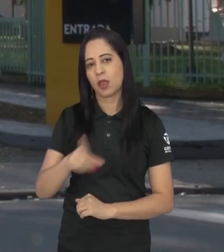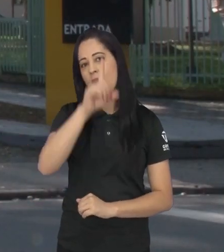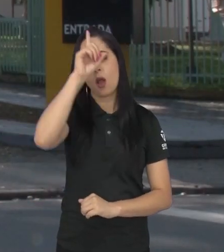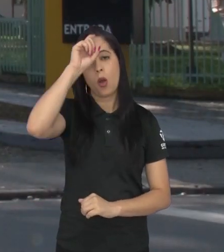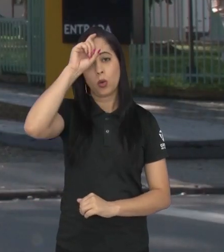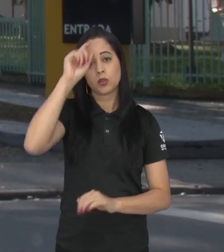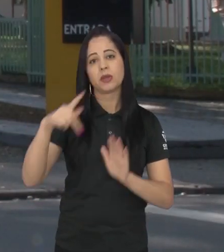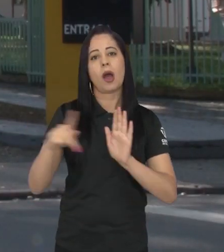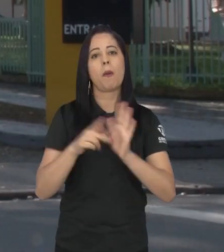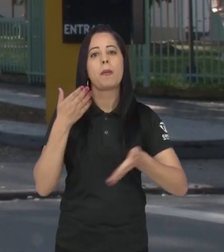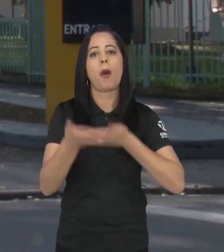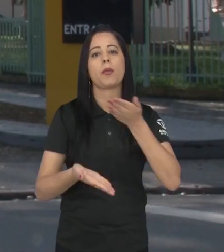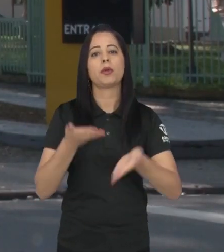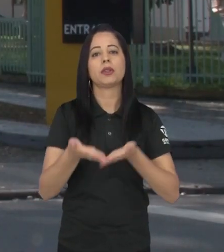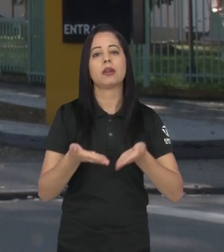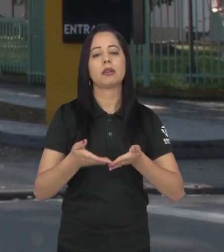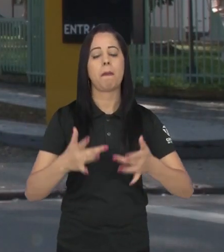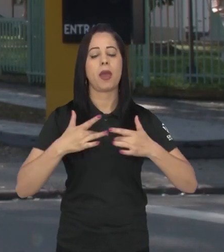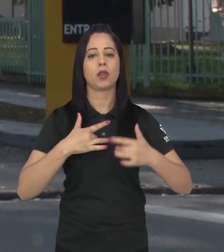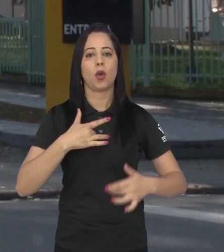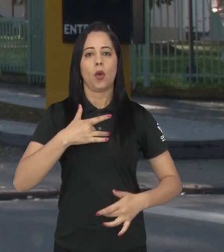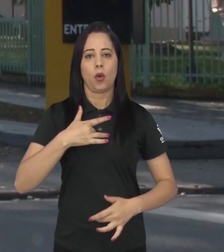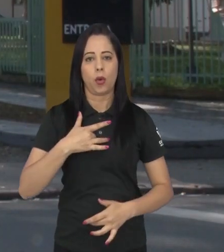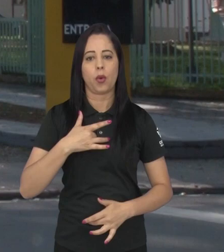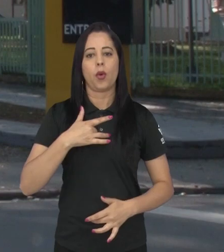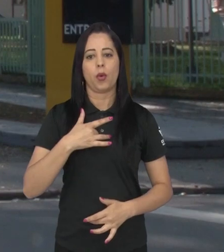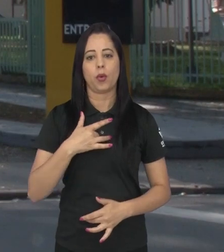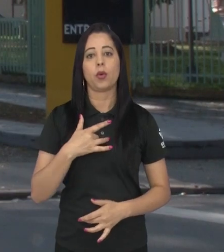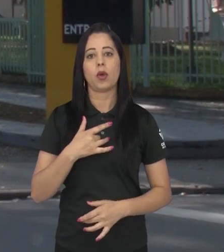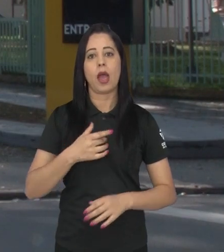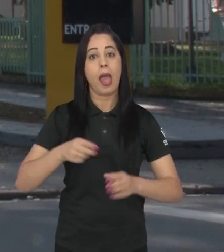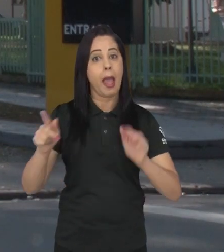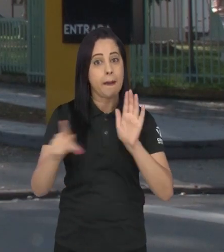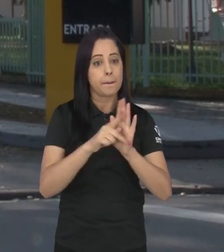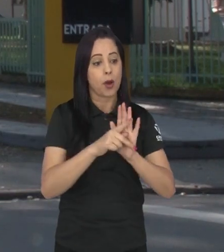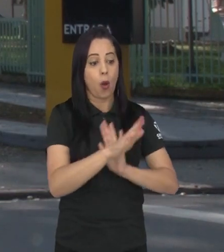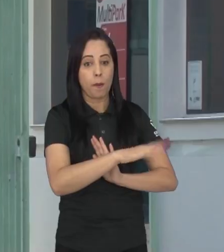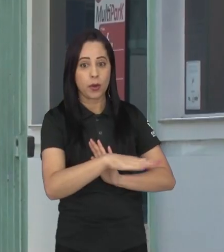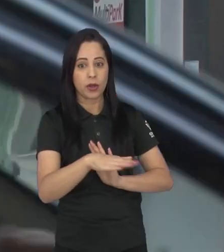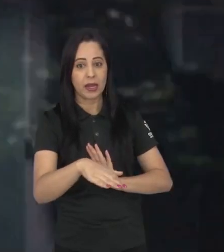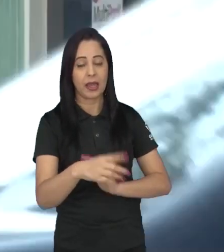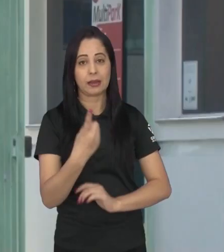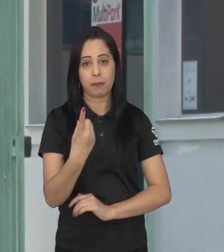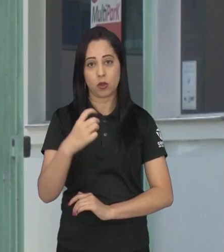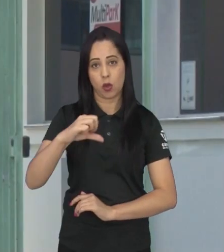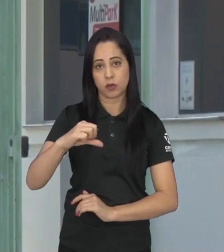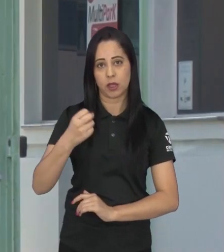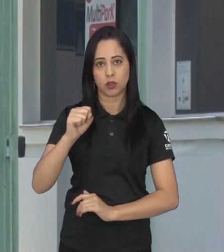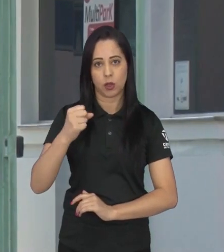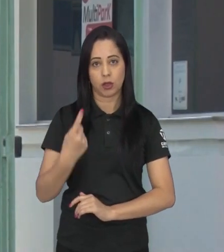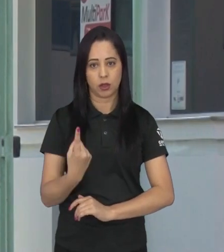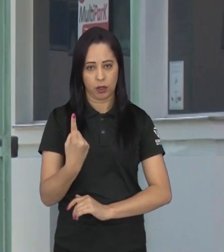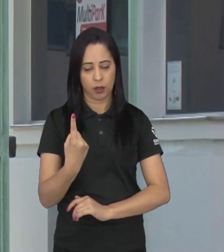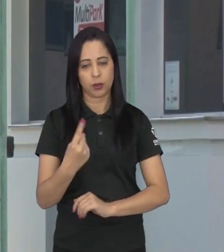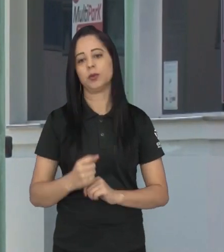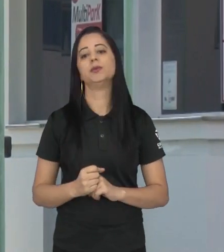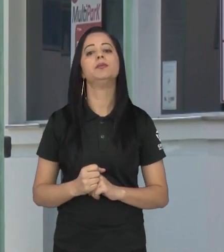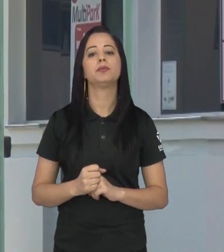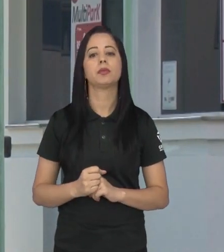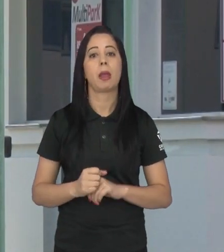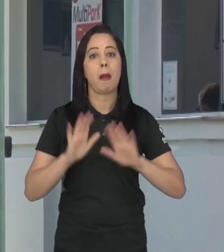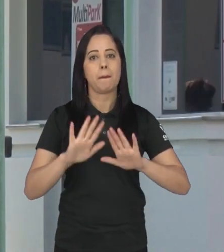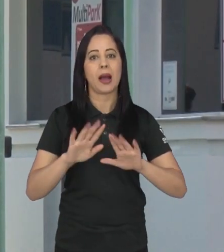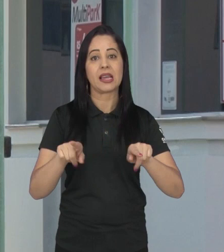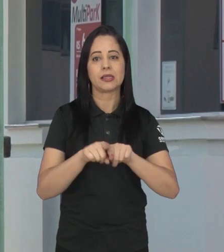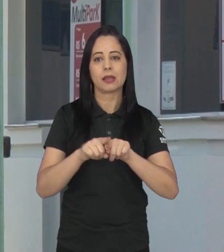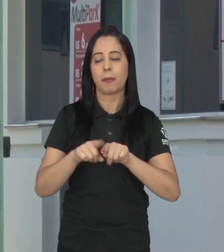atendimento aos tuberculosos, o local passou a atender como hospital infantil de clínicas em 1981,